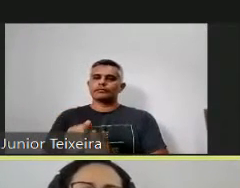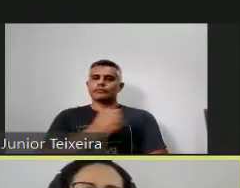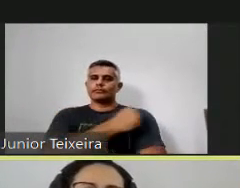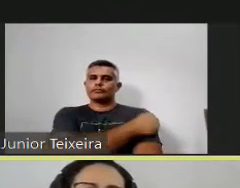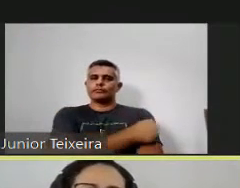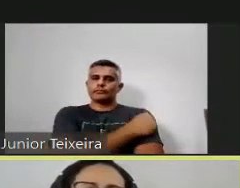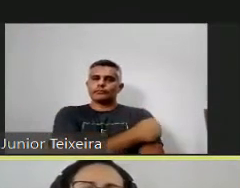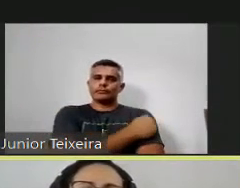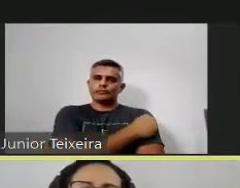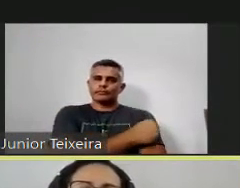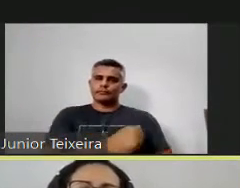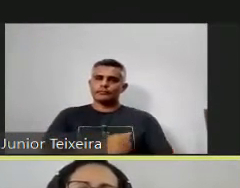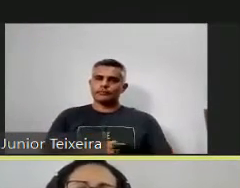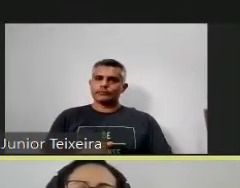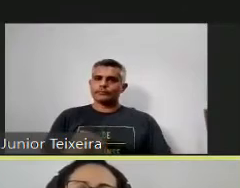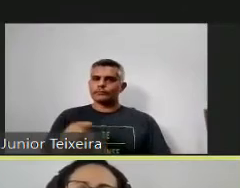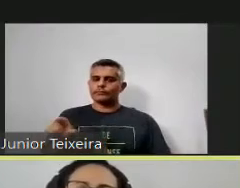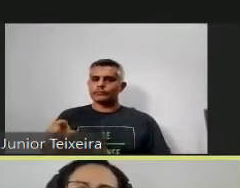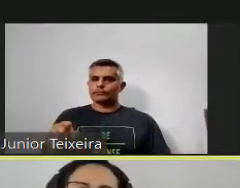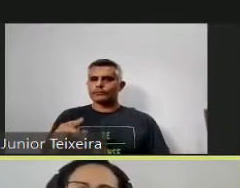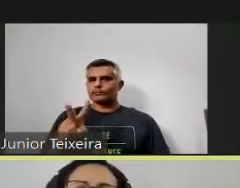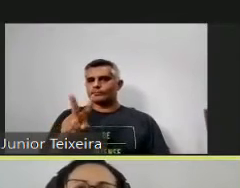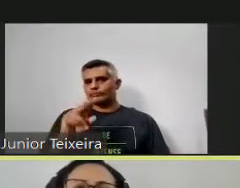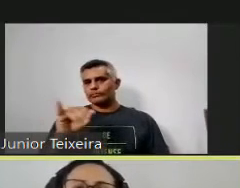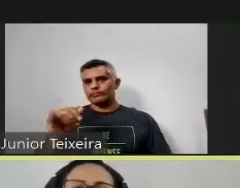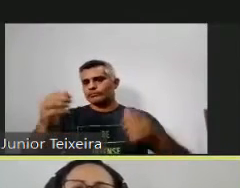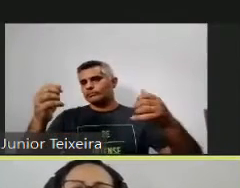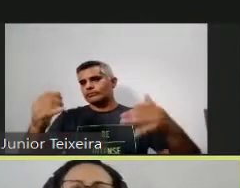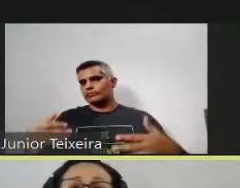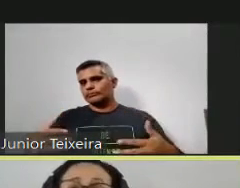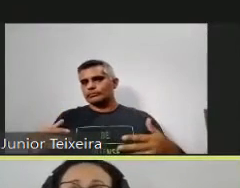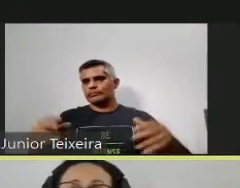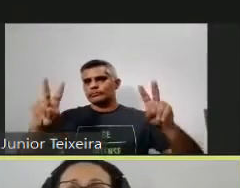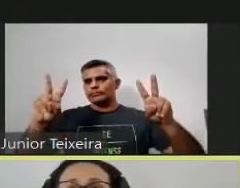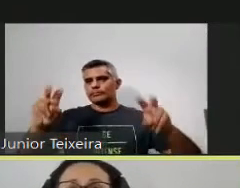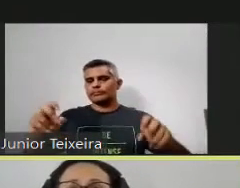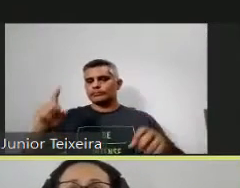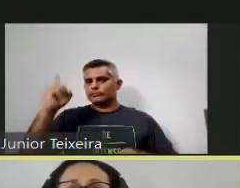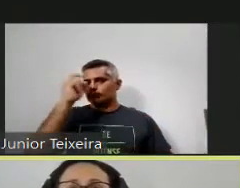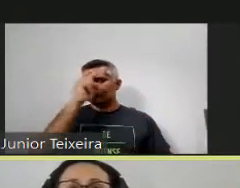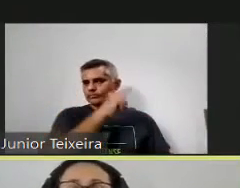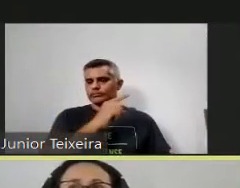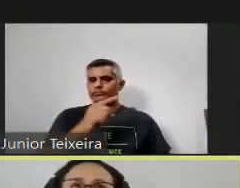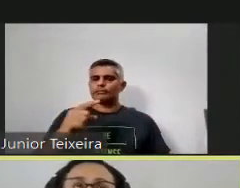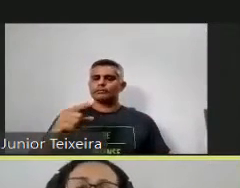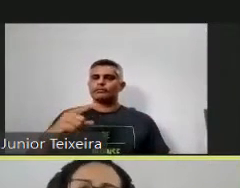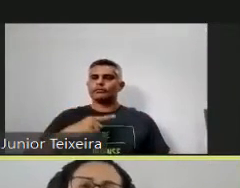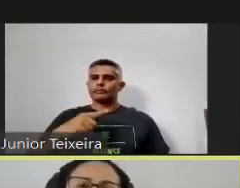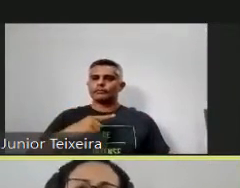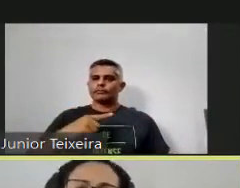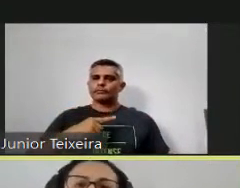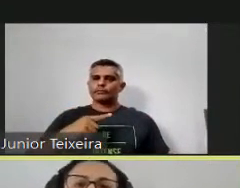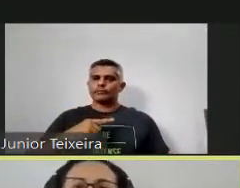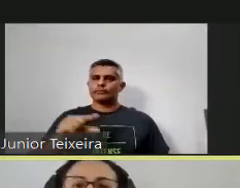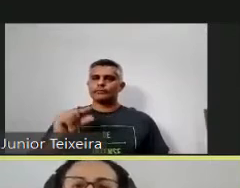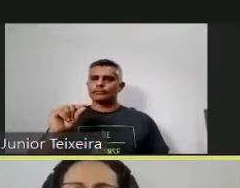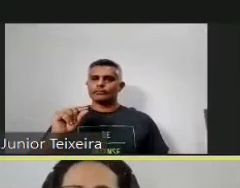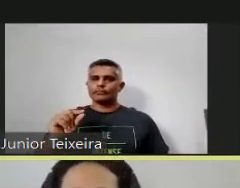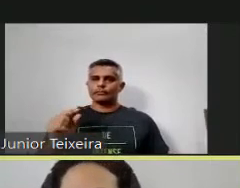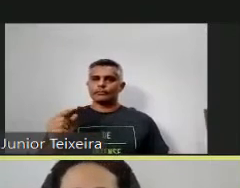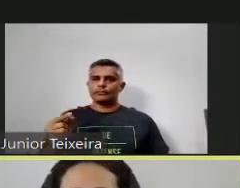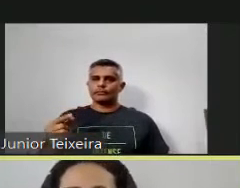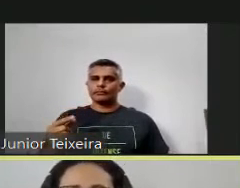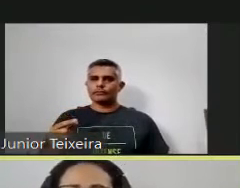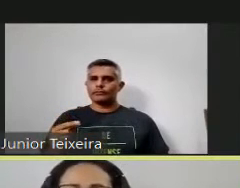vão comentar sobre as dificuldades que eles têm em relação a configurações de aquisição de linguagem